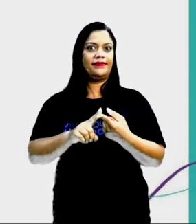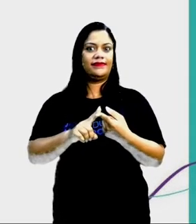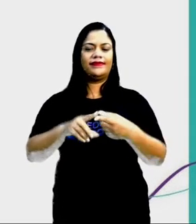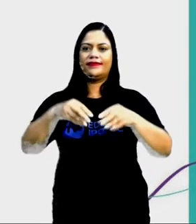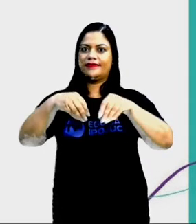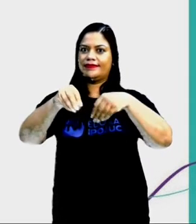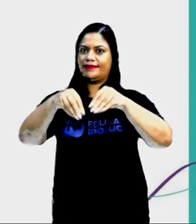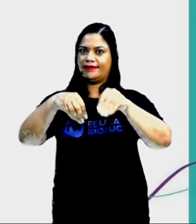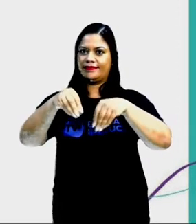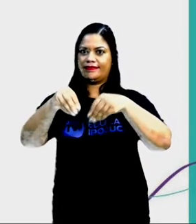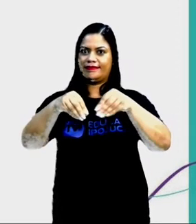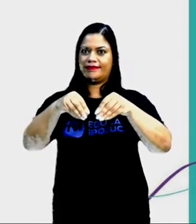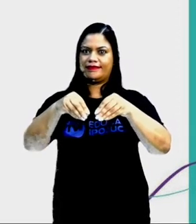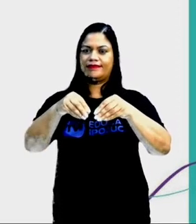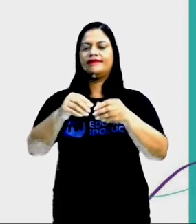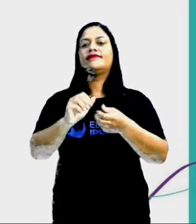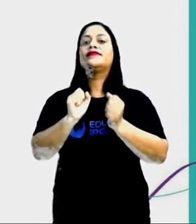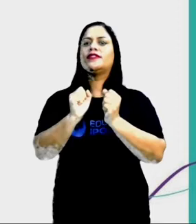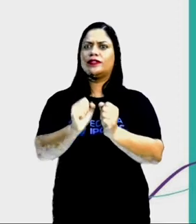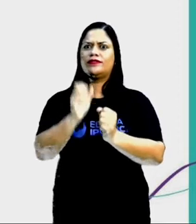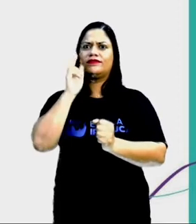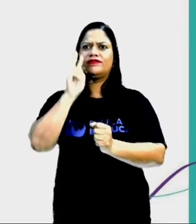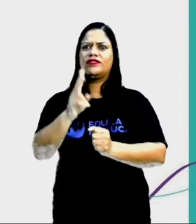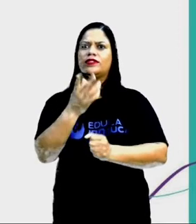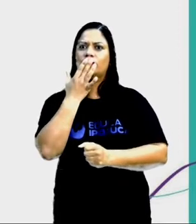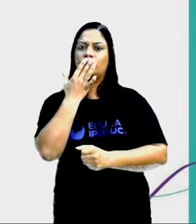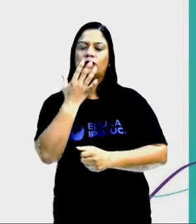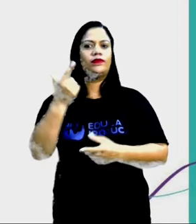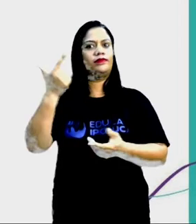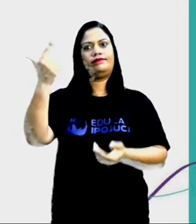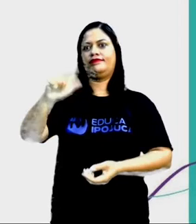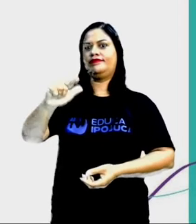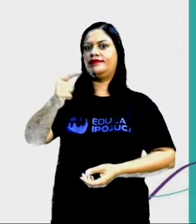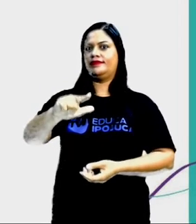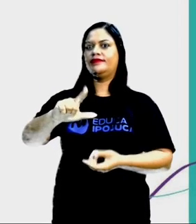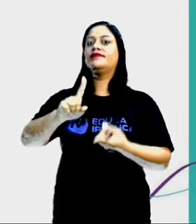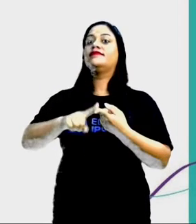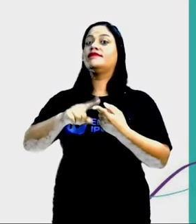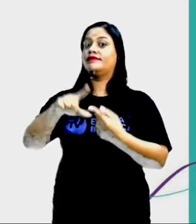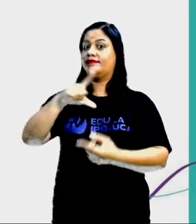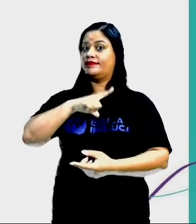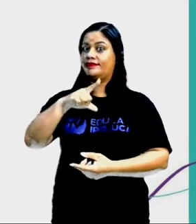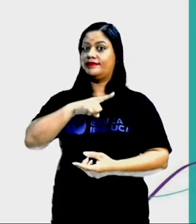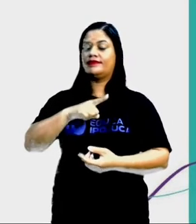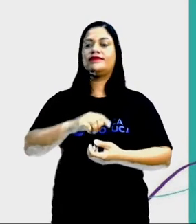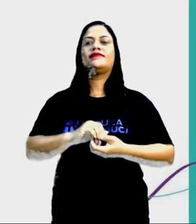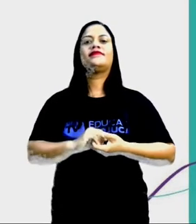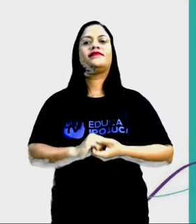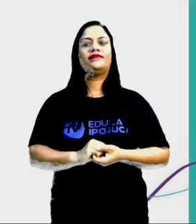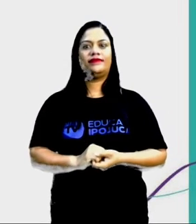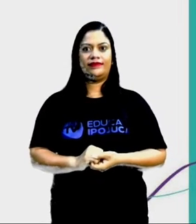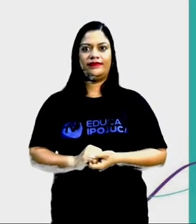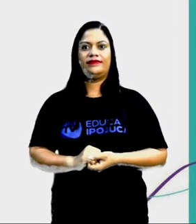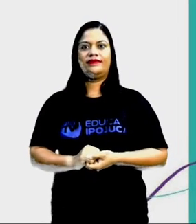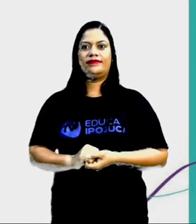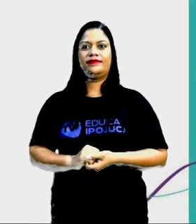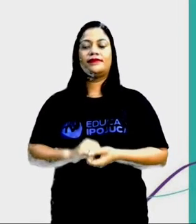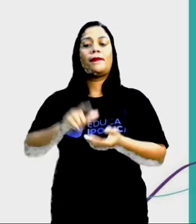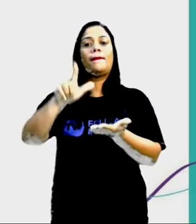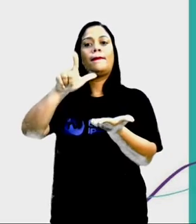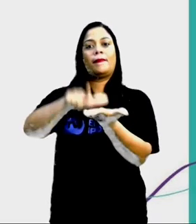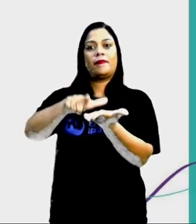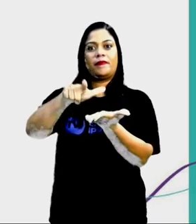ser flexíveis, transparentes e opacos. E temos aqui também o material